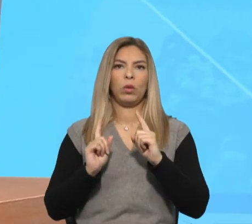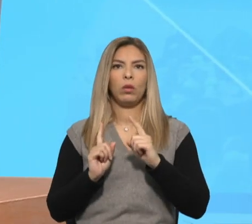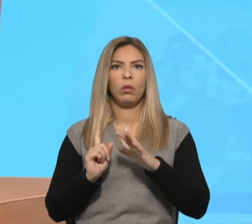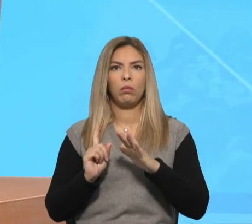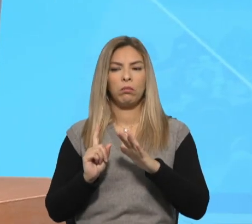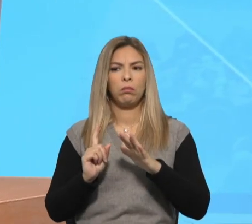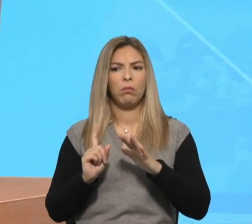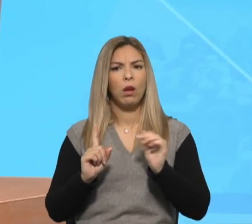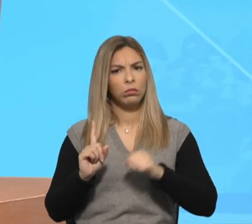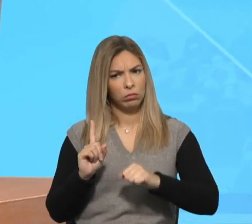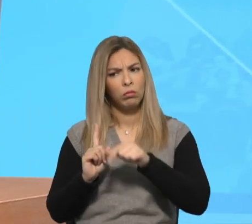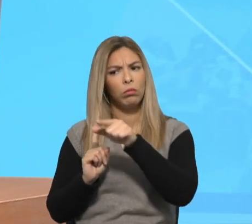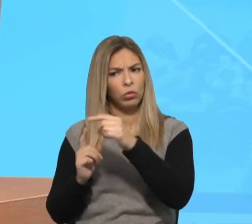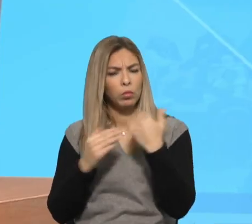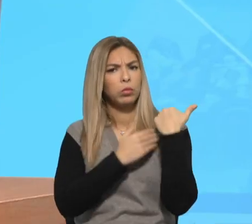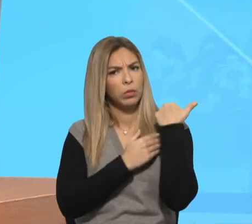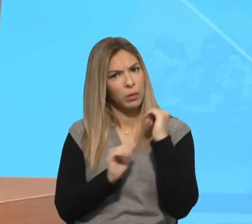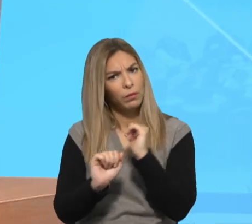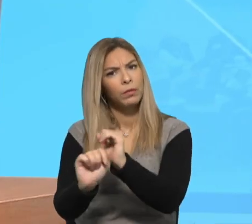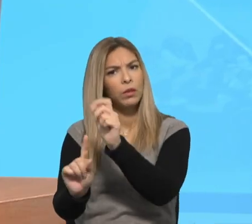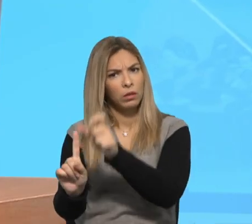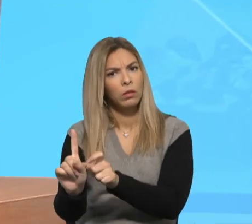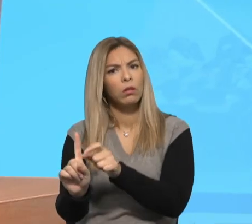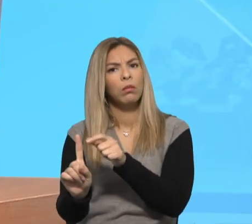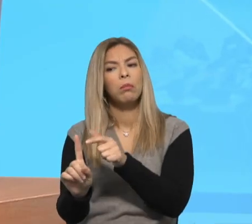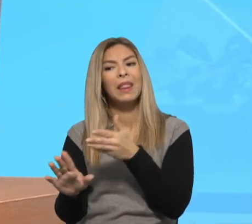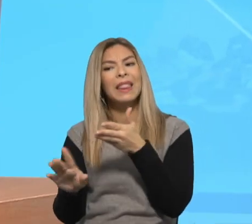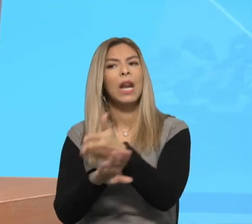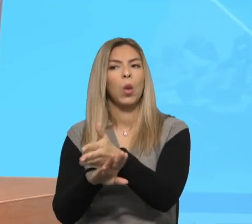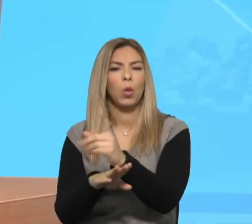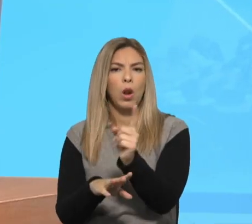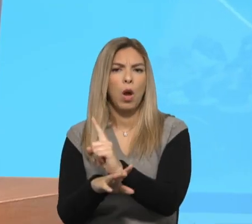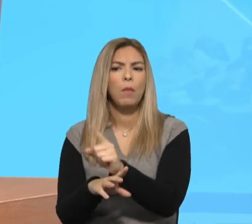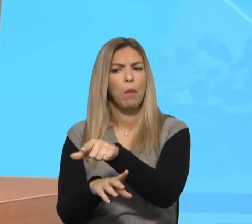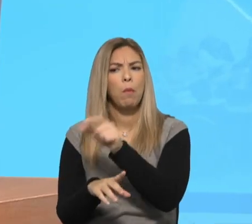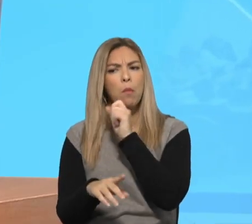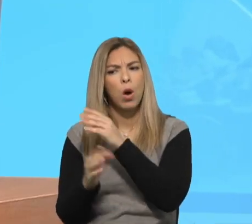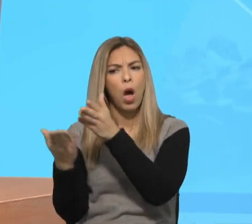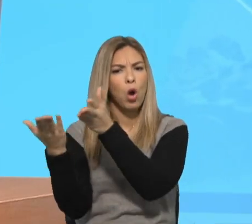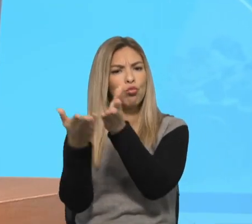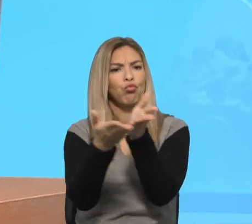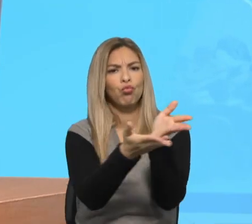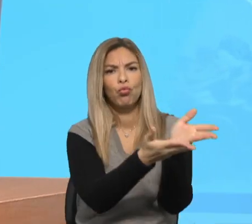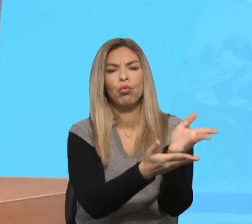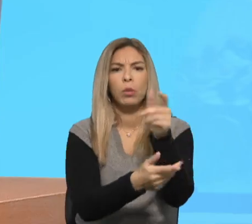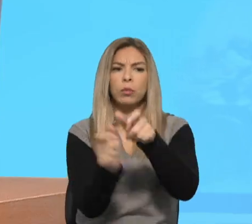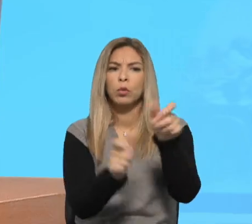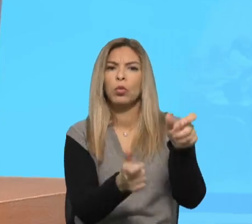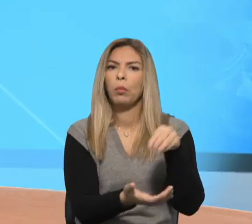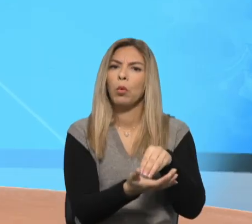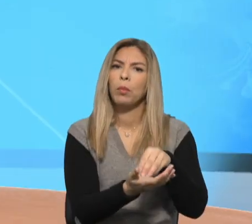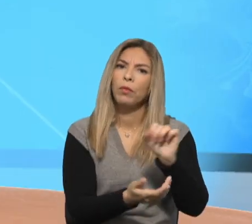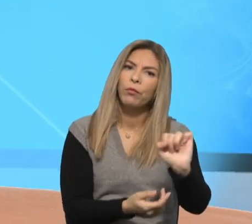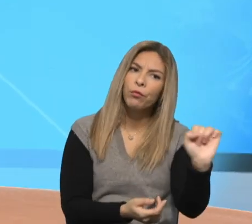também é. E que, portanto, não é responsabilidade direta, mas, na verdade, podem fazer muito também pela pobreza dos seus colaboradores e